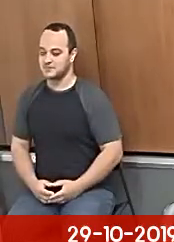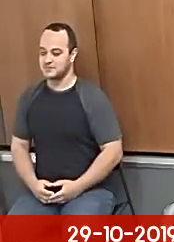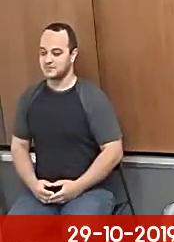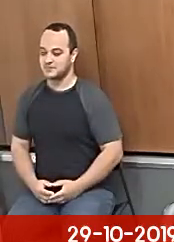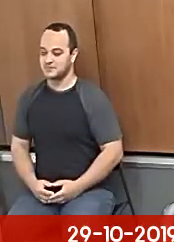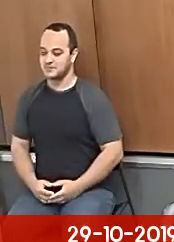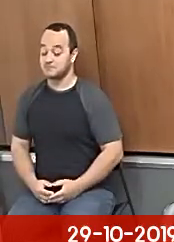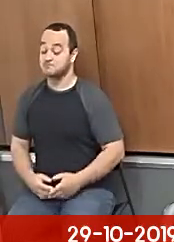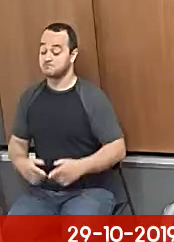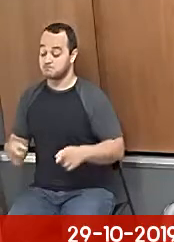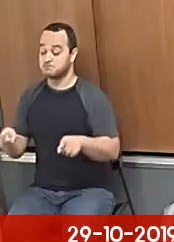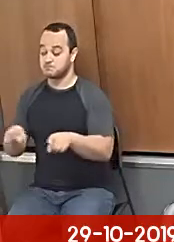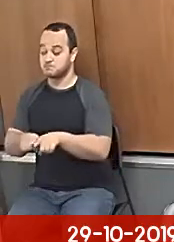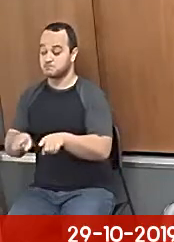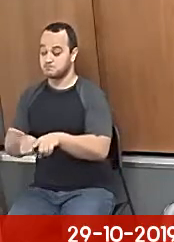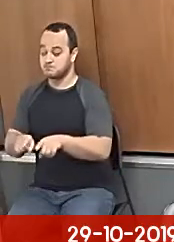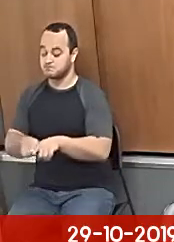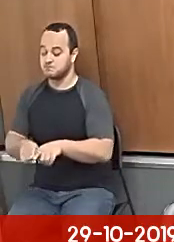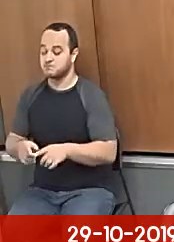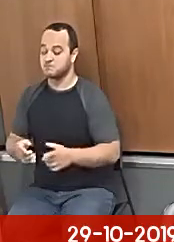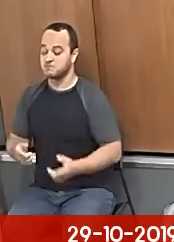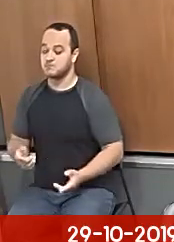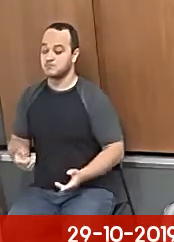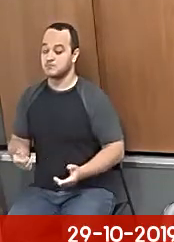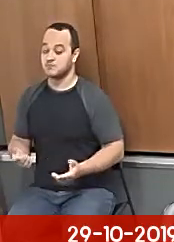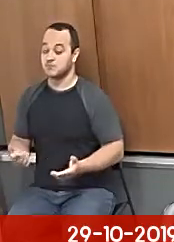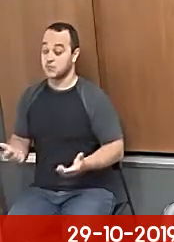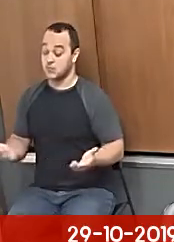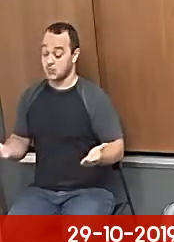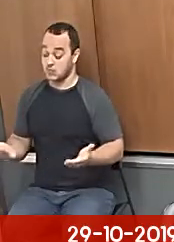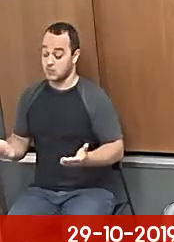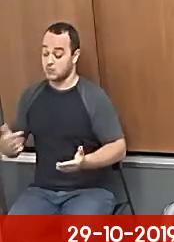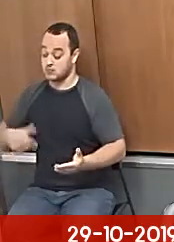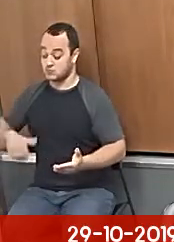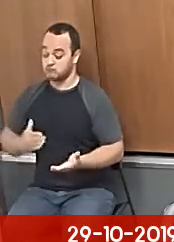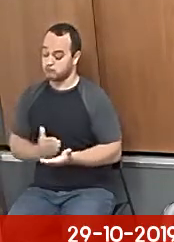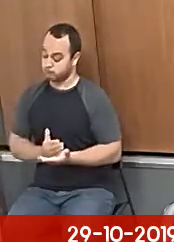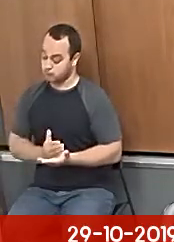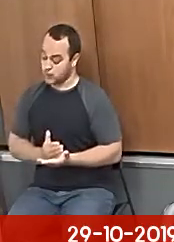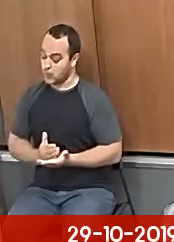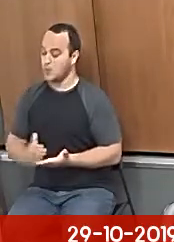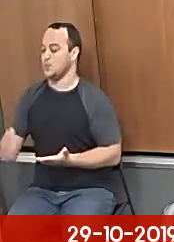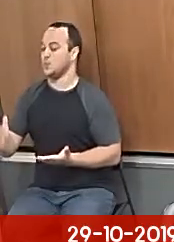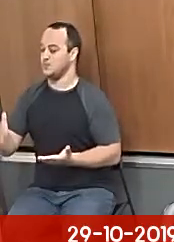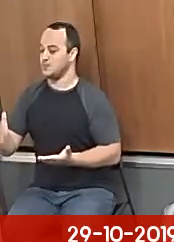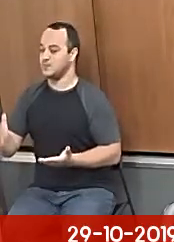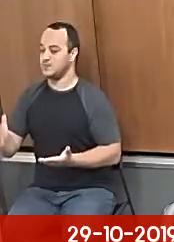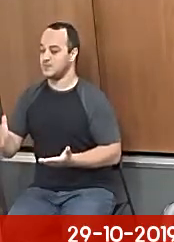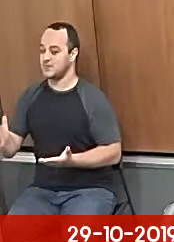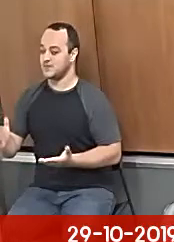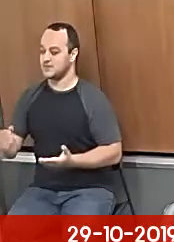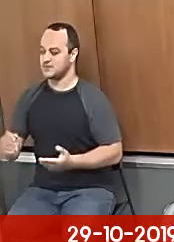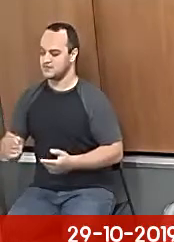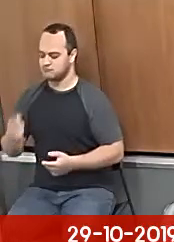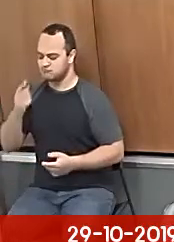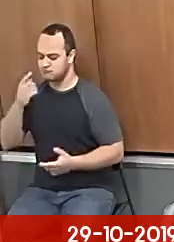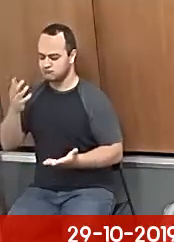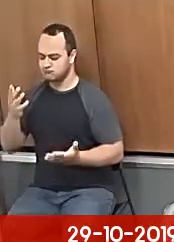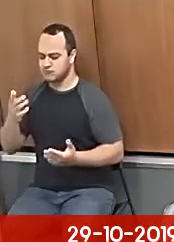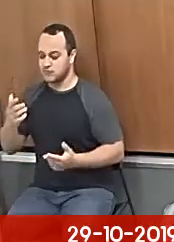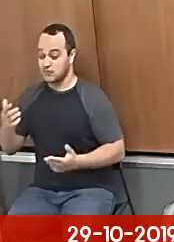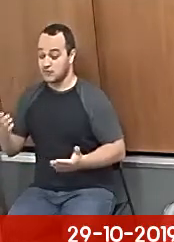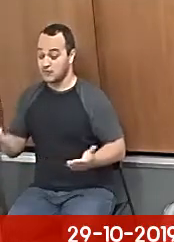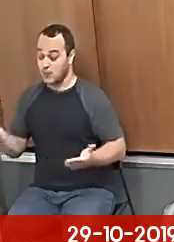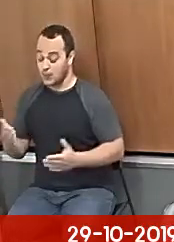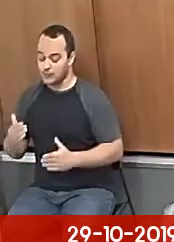viu, Tadeu, que estamos apenas começando. Né, dona Vilma? E cada dia é